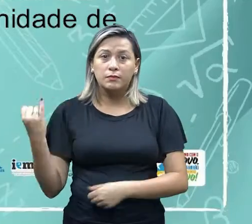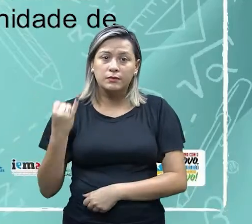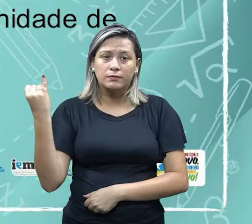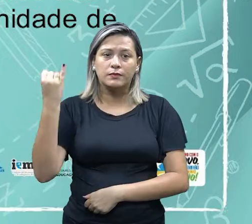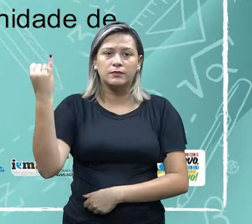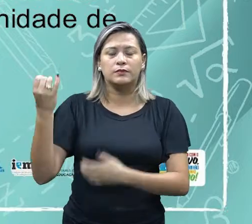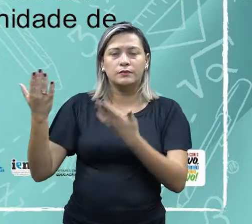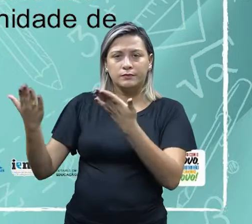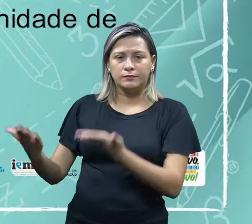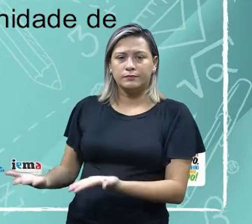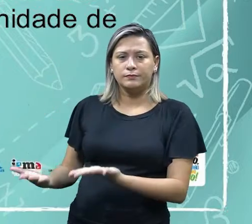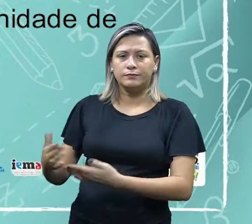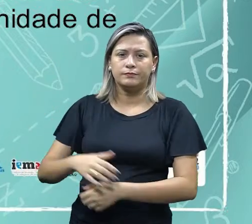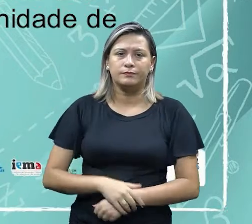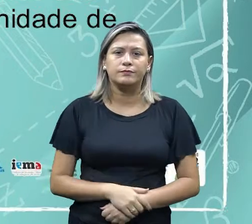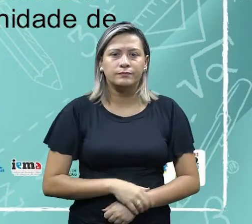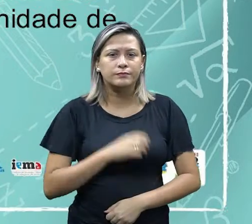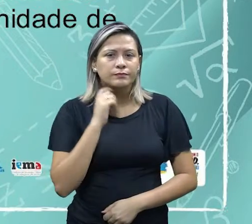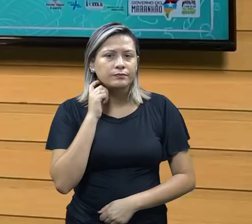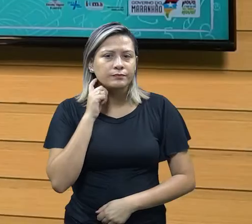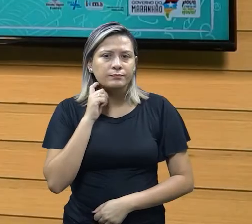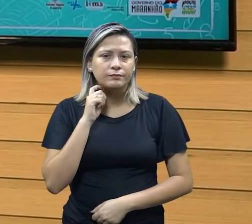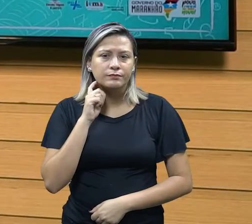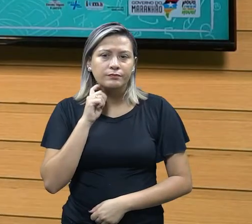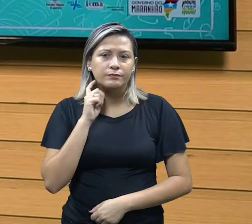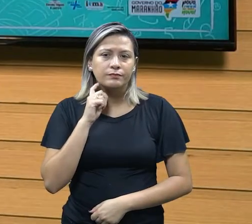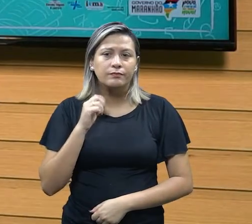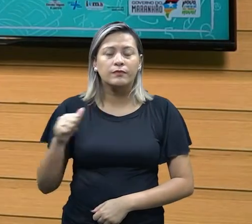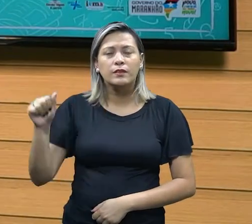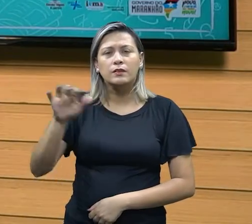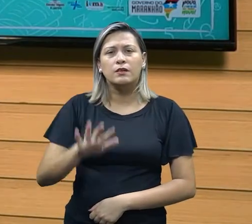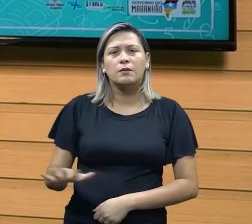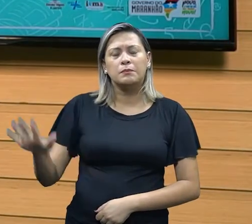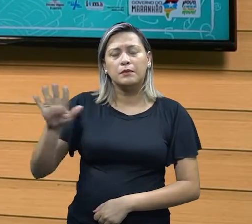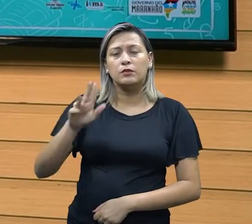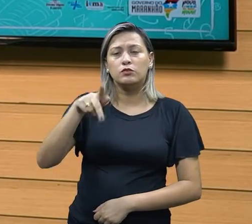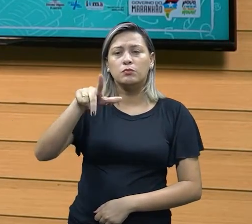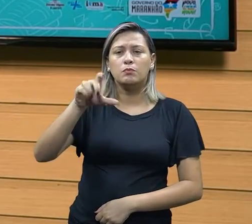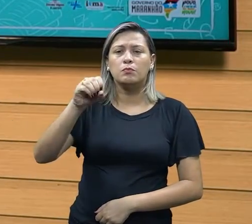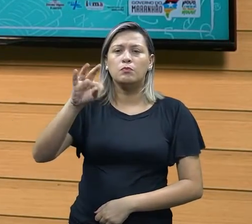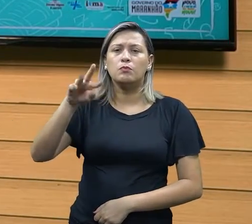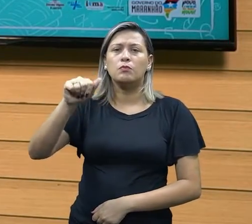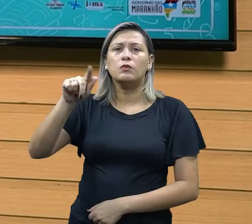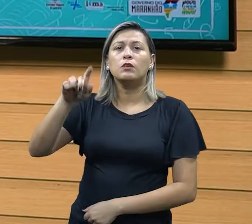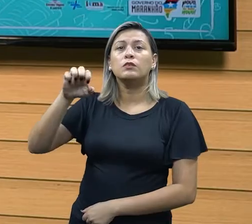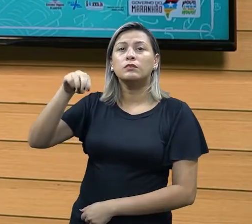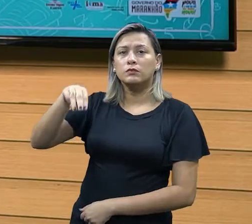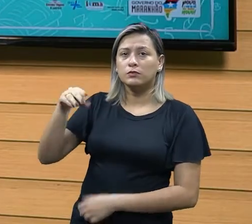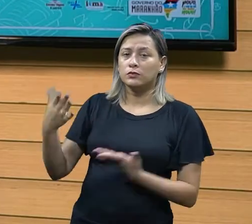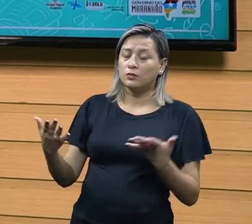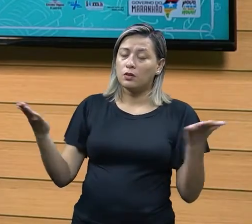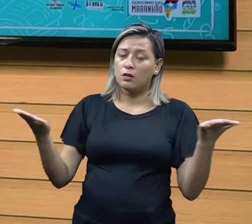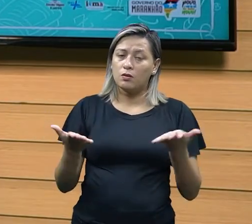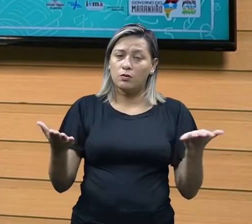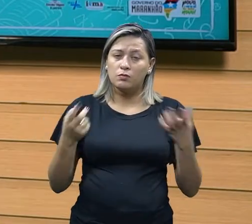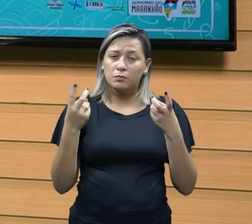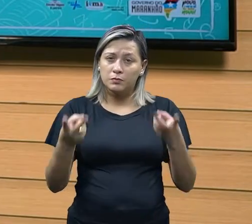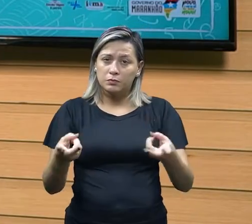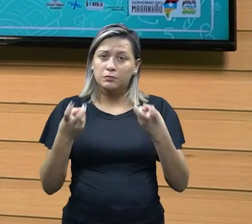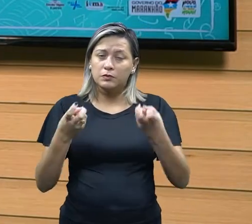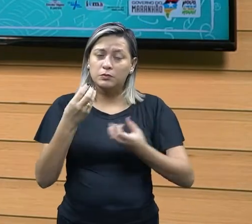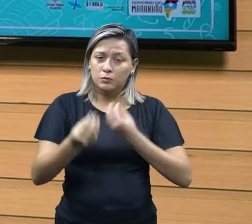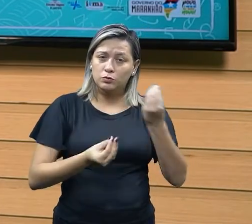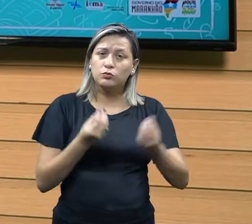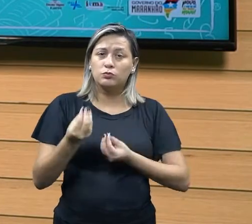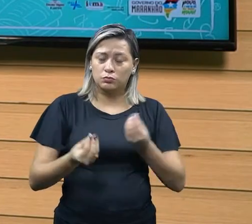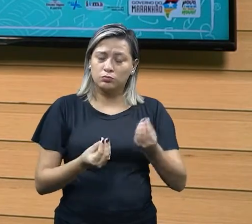Model Space, tá? Ambientes de plotagem. A partir daqui, a gente vai agora ver os locais em que a gente vai